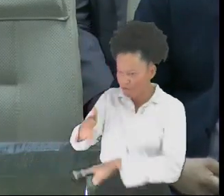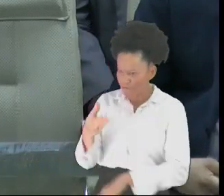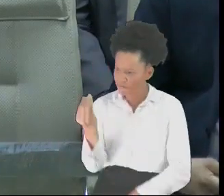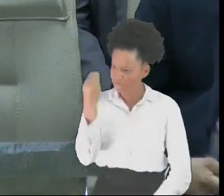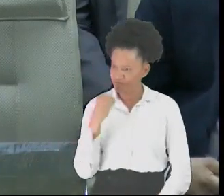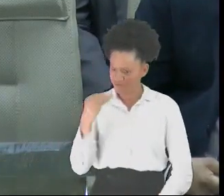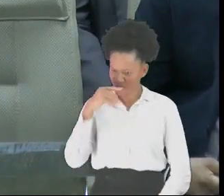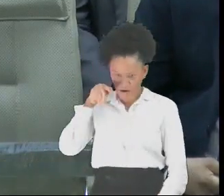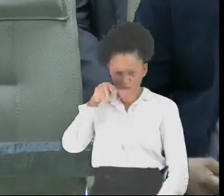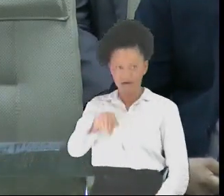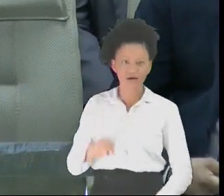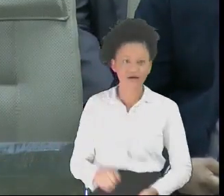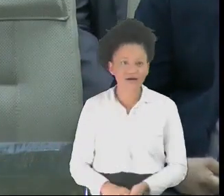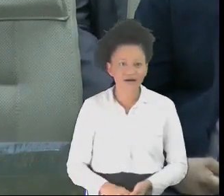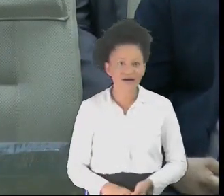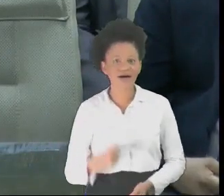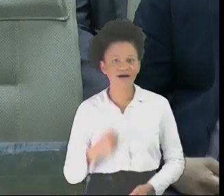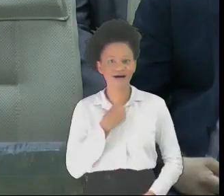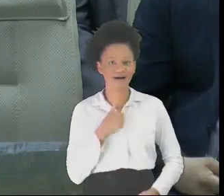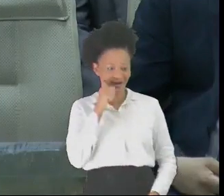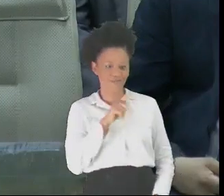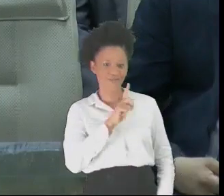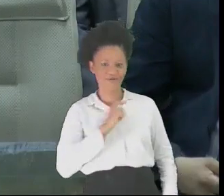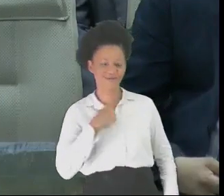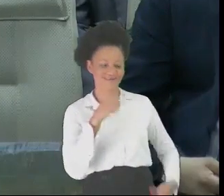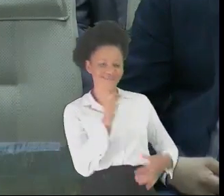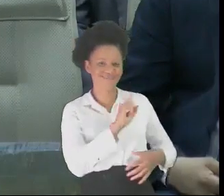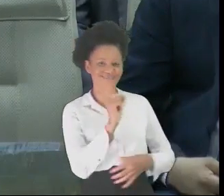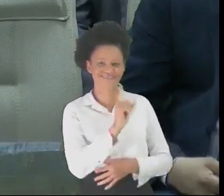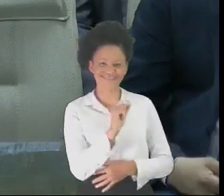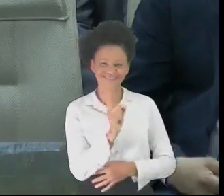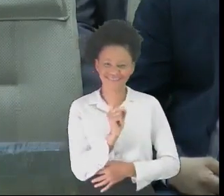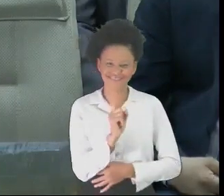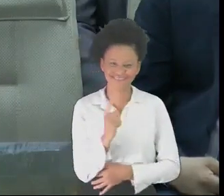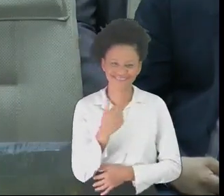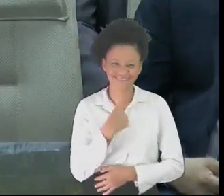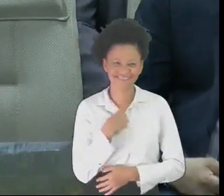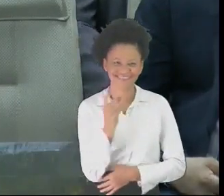fraco que tem aqui. A irmã disse, eu mesmo não. Glória a Jesus. Vou